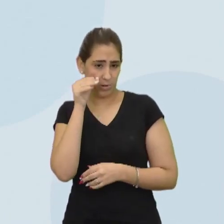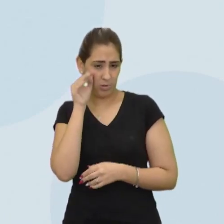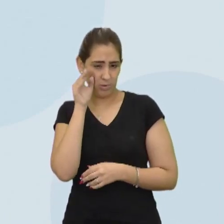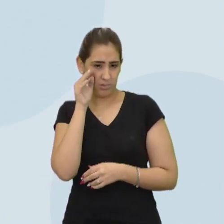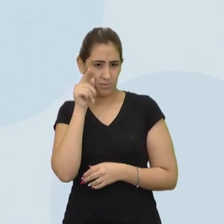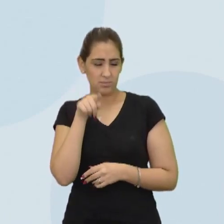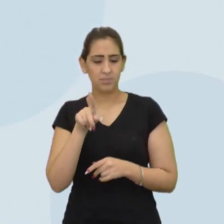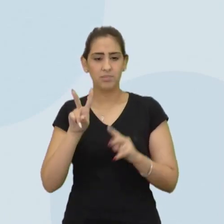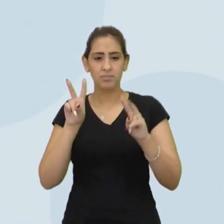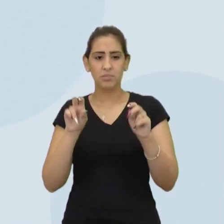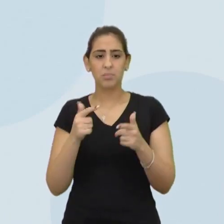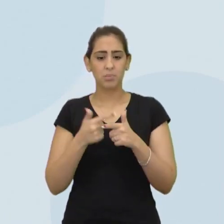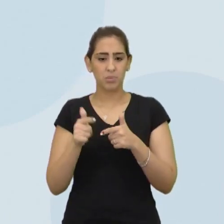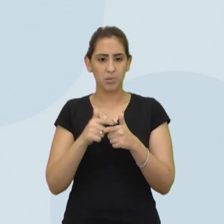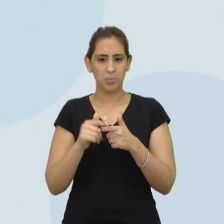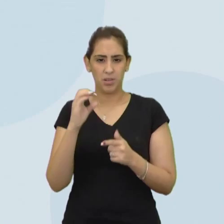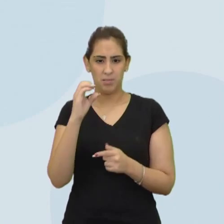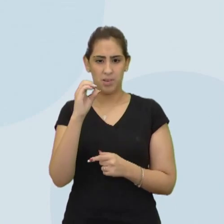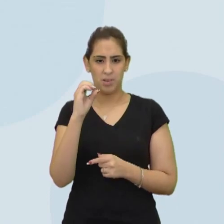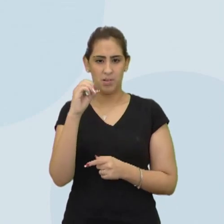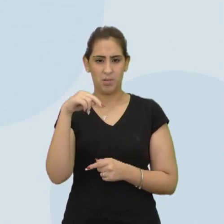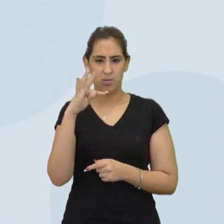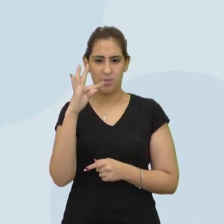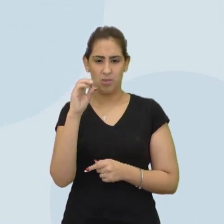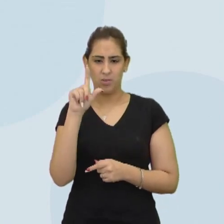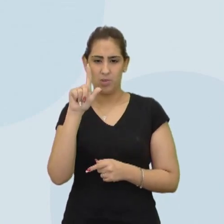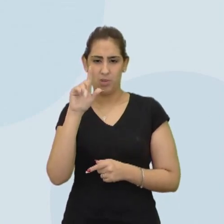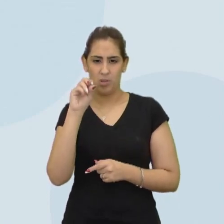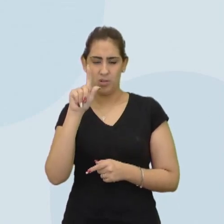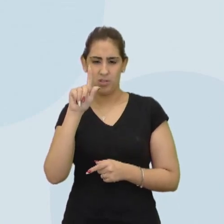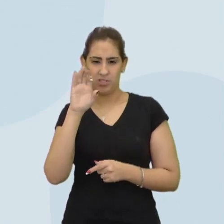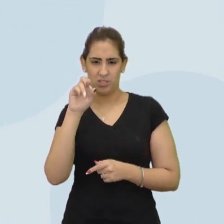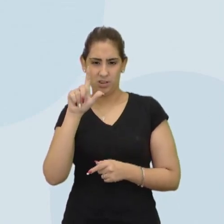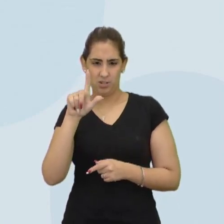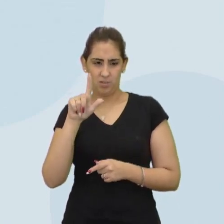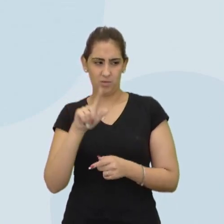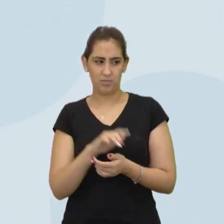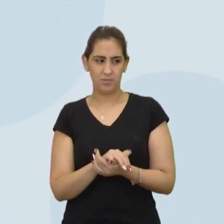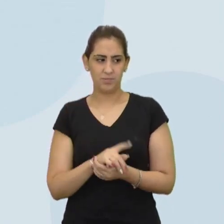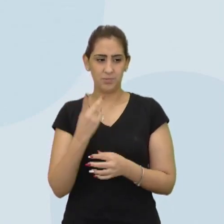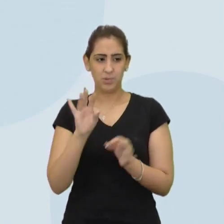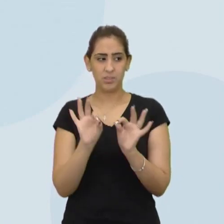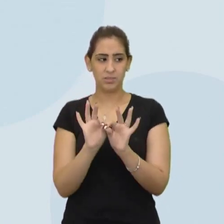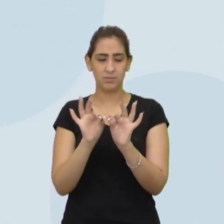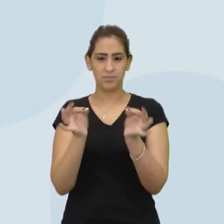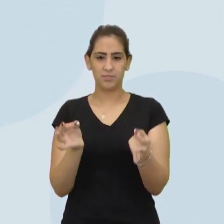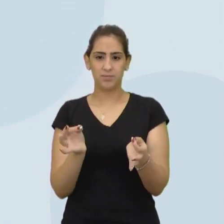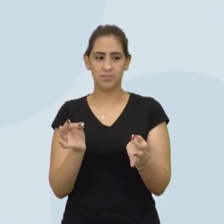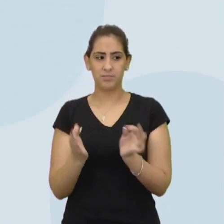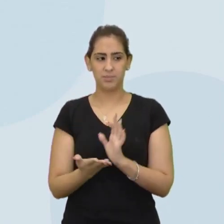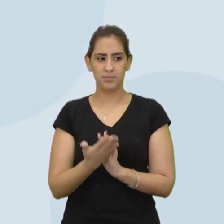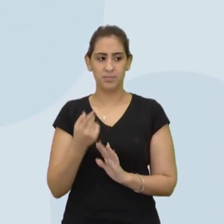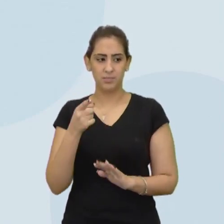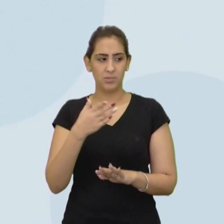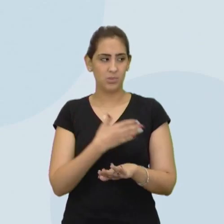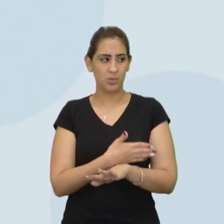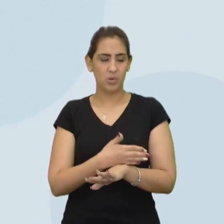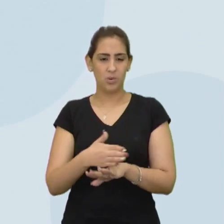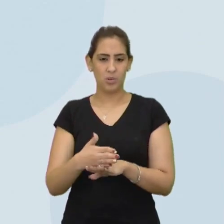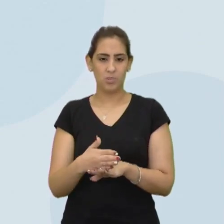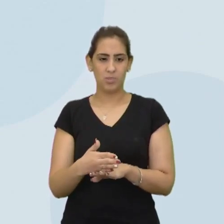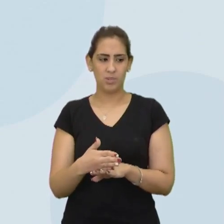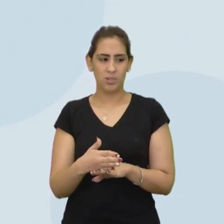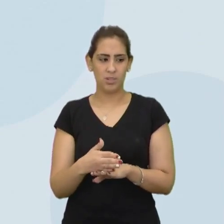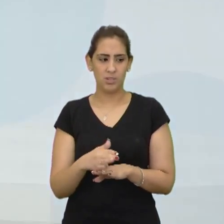sobre o problema ontológico é a sua simplicidade. Tirei isso logo do comecinho de um manual